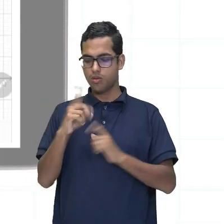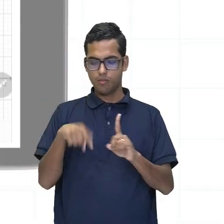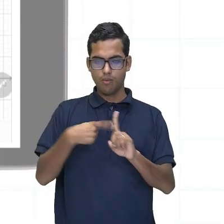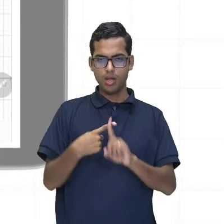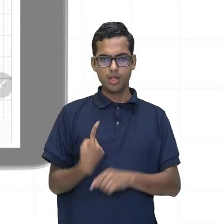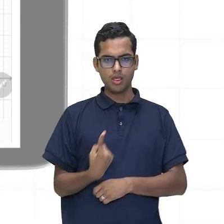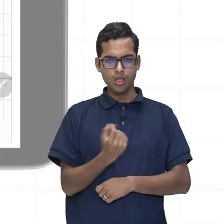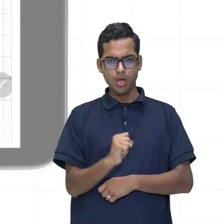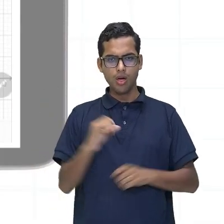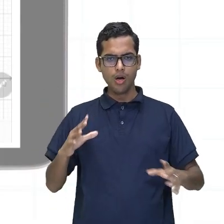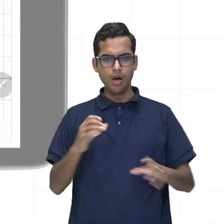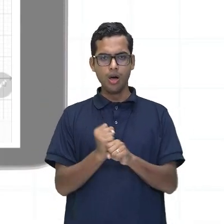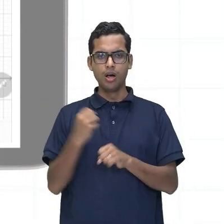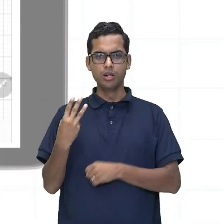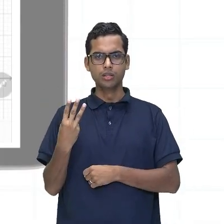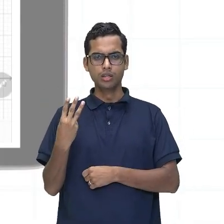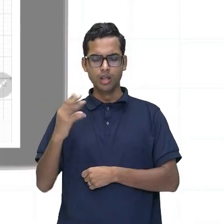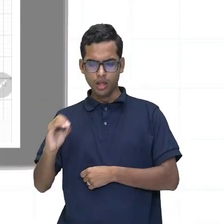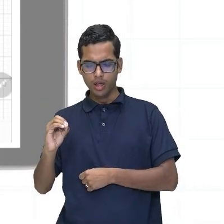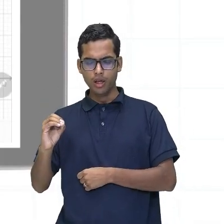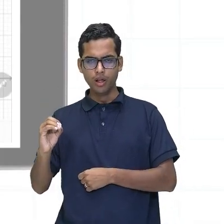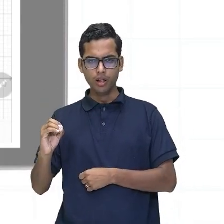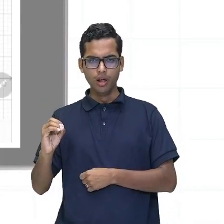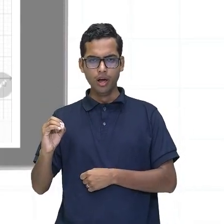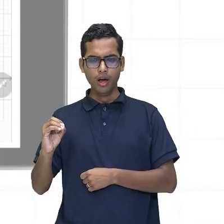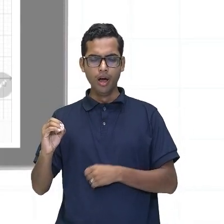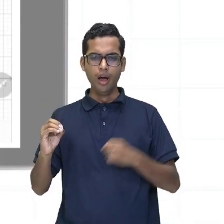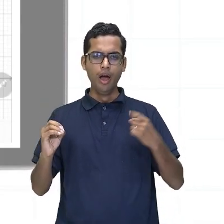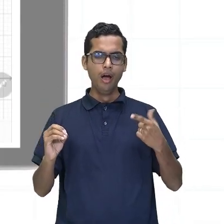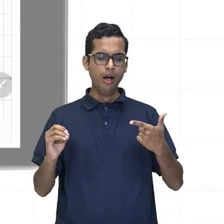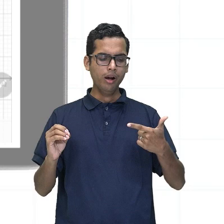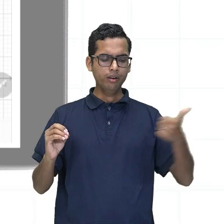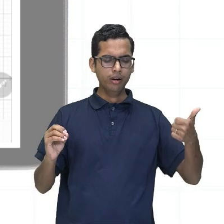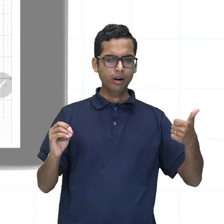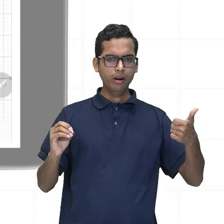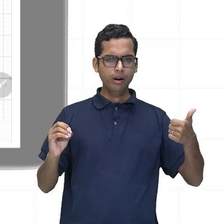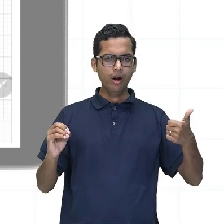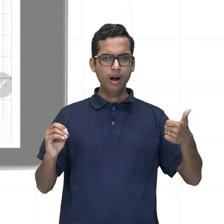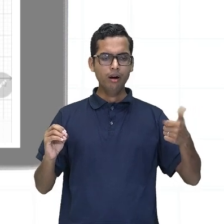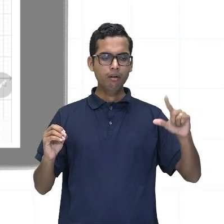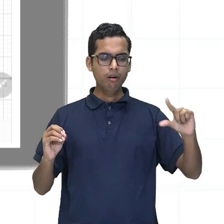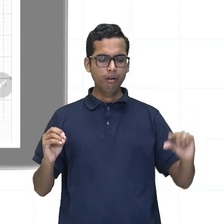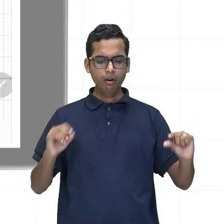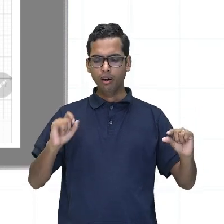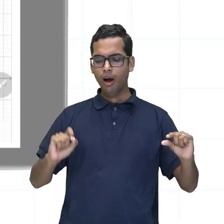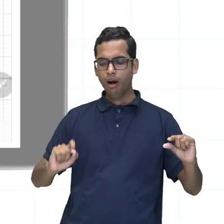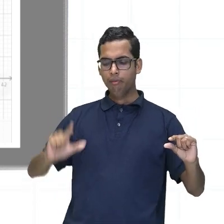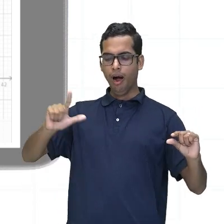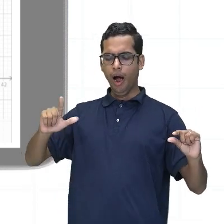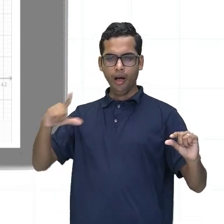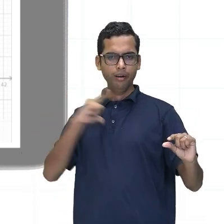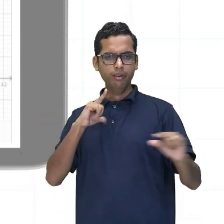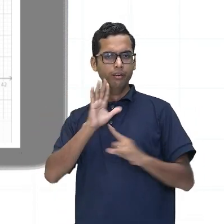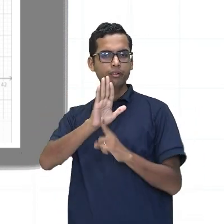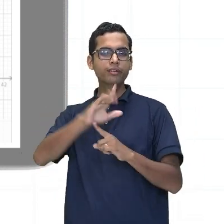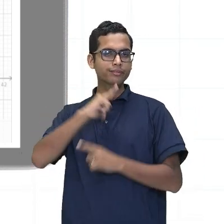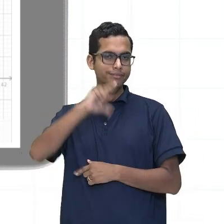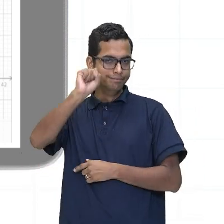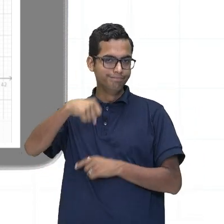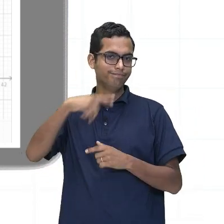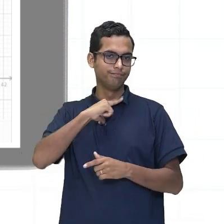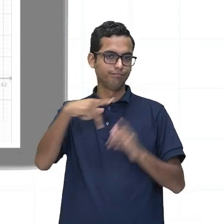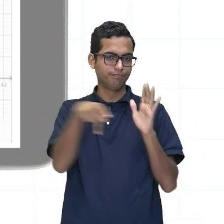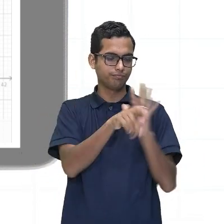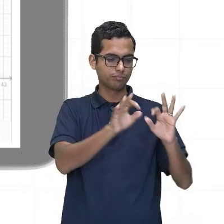é maior do que 21, o que também comprova aqui a condição de existência do nosso